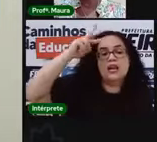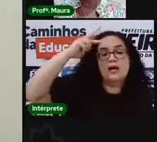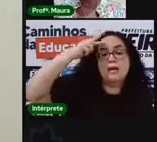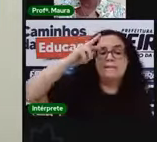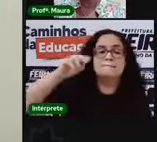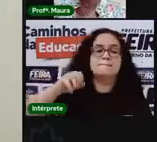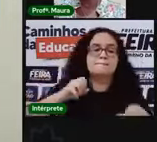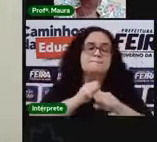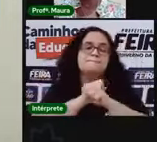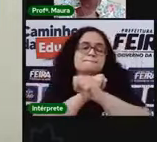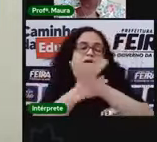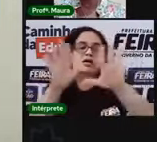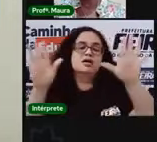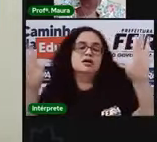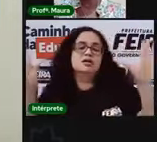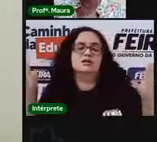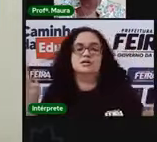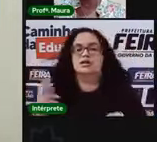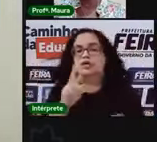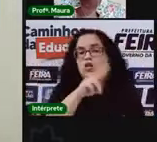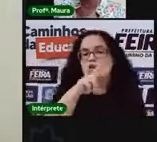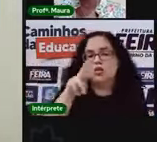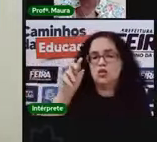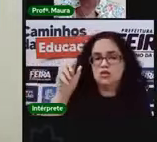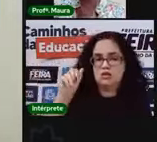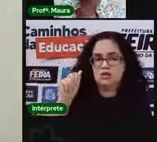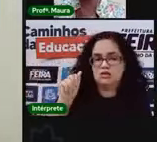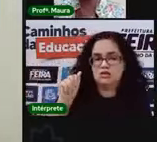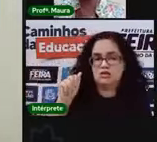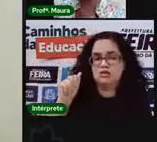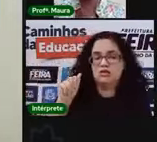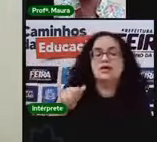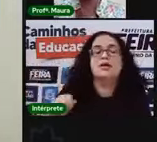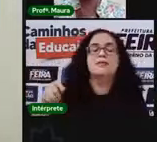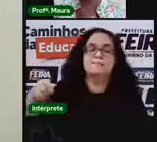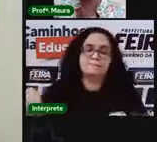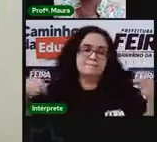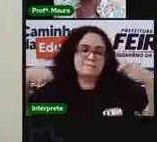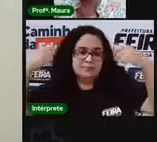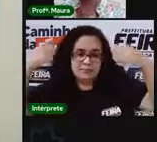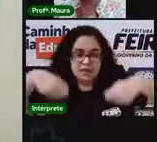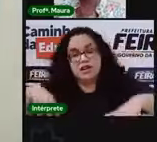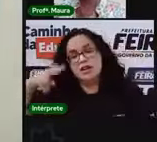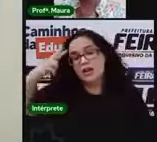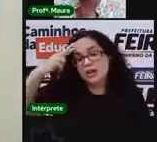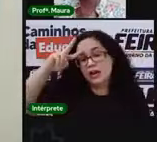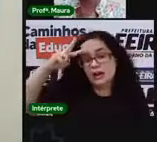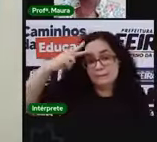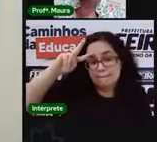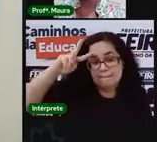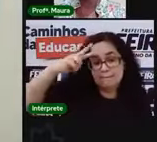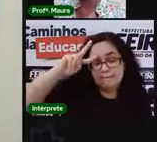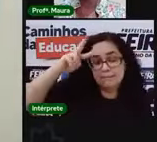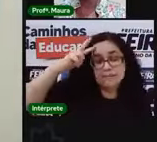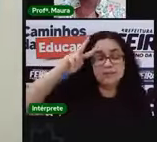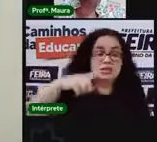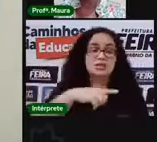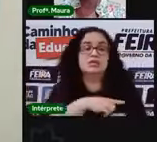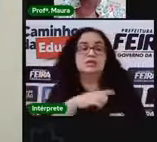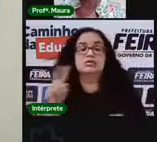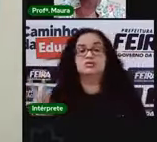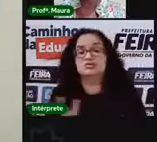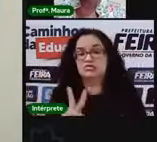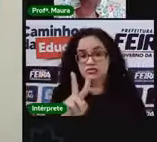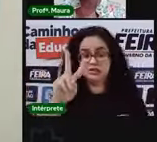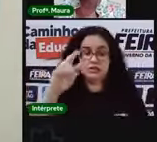de Hiroshima e Nagasaki e dizer ela nunca mais, e que precisa nos fazer lembrar que precisamos valorizar a ciência,